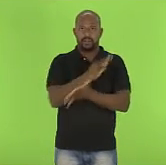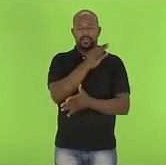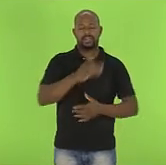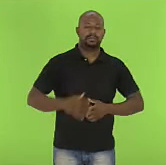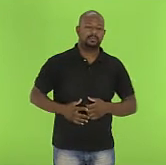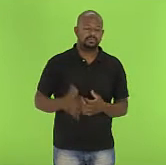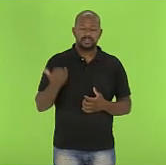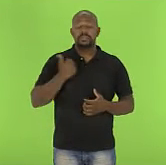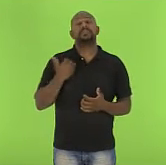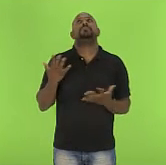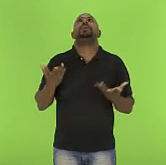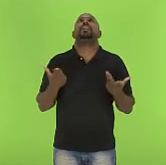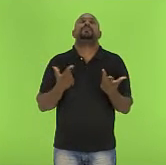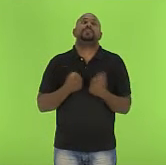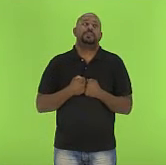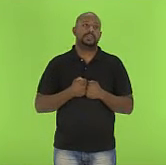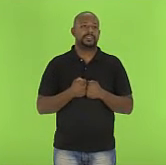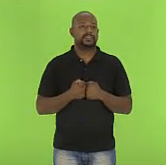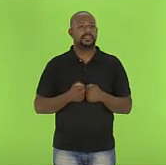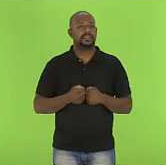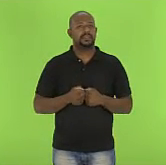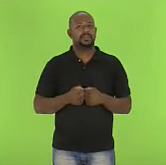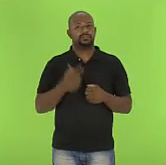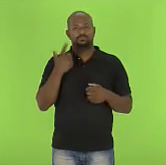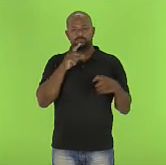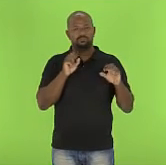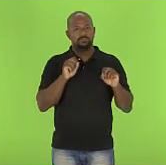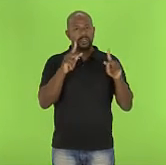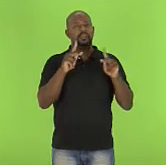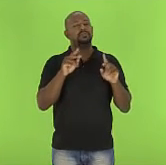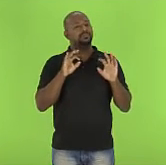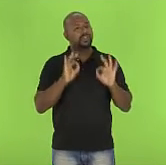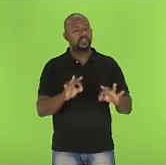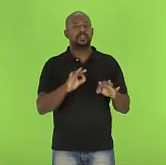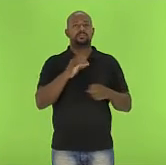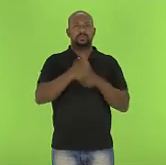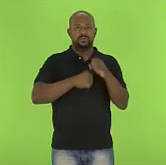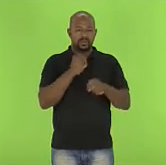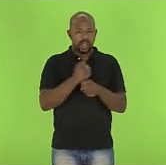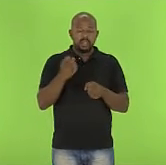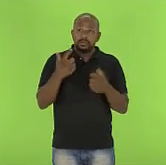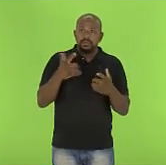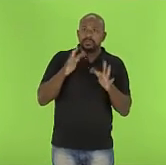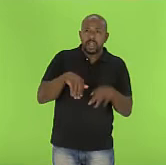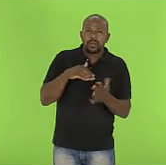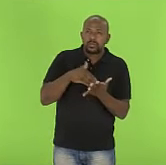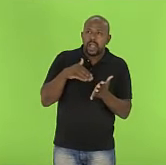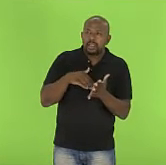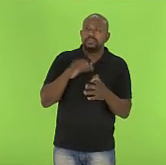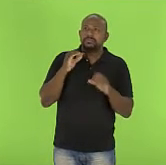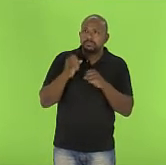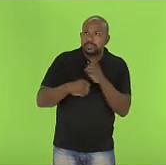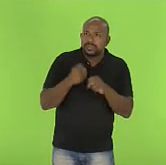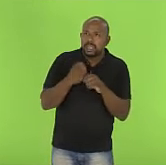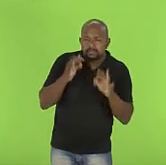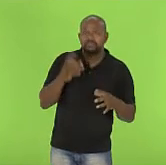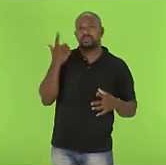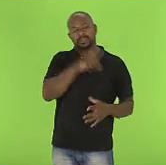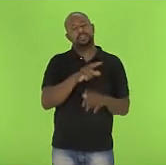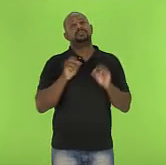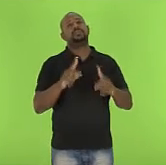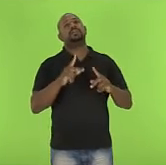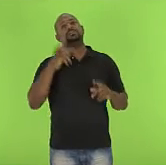aprovado. Uma notícia maravilhosa. Fechamos o ano com essa notícia. Verdade.